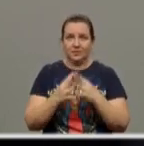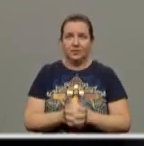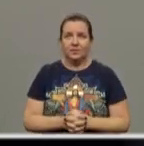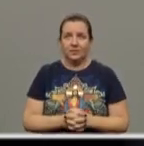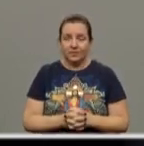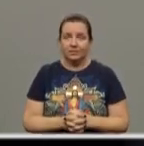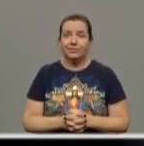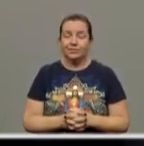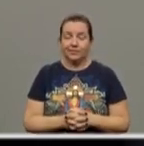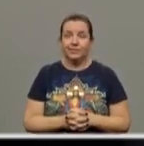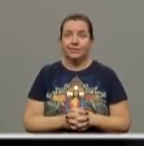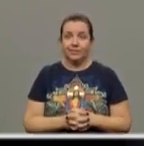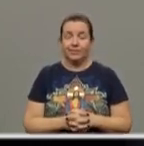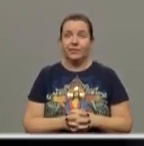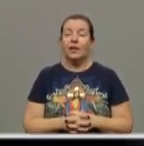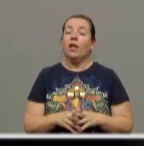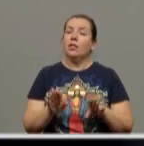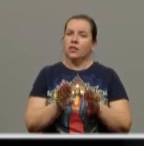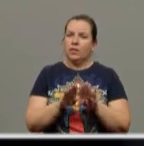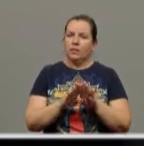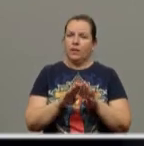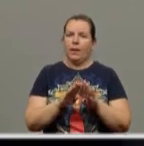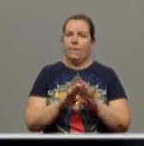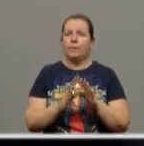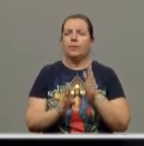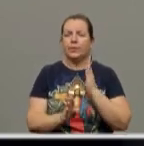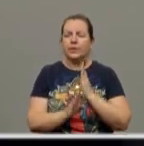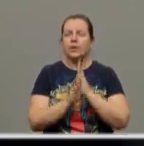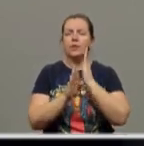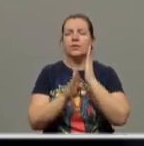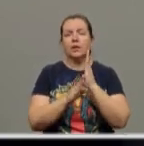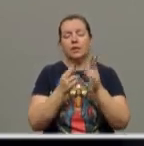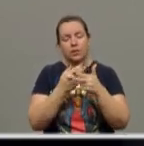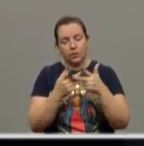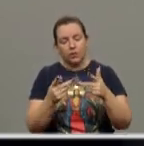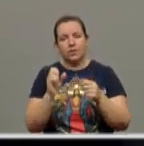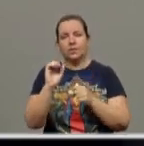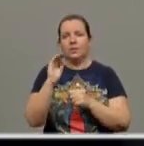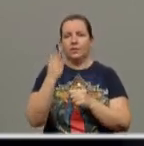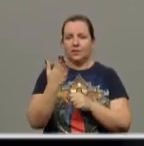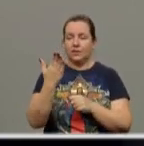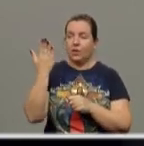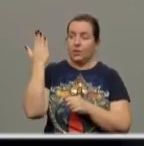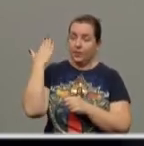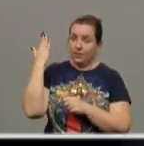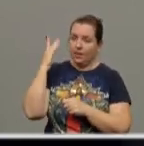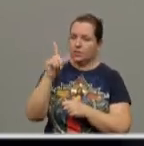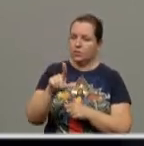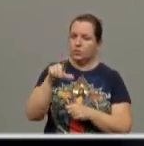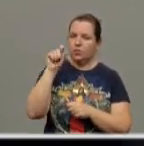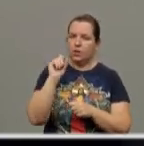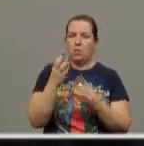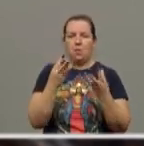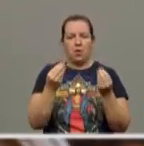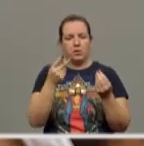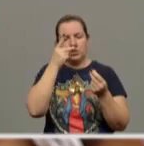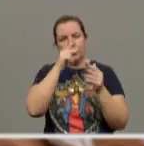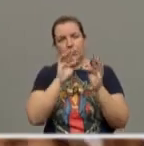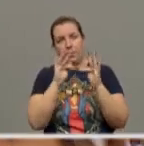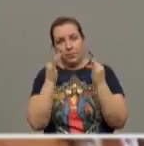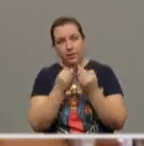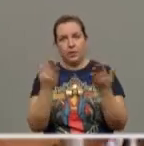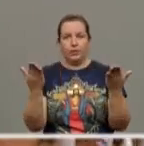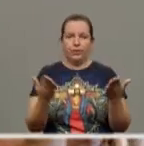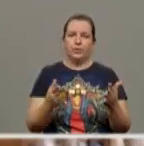por causa dessas situações, repito, lá na escolha, muitas famílias hoje sofrem.